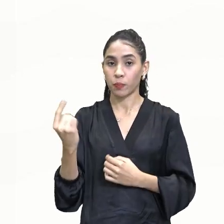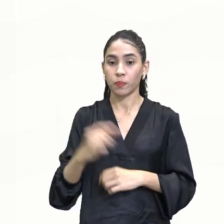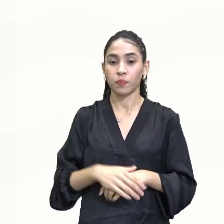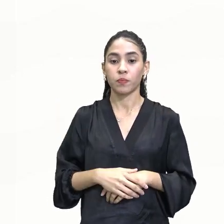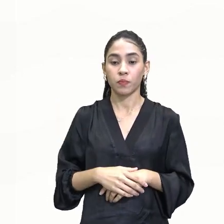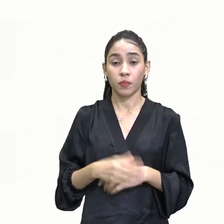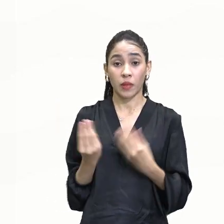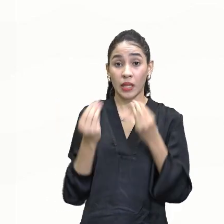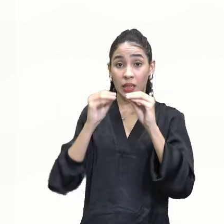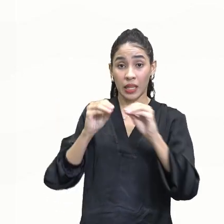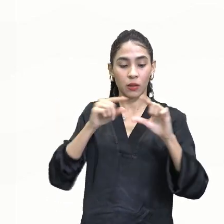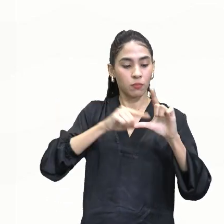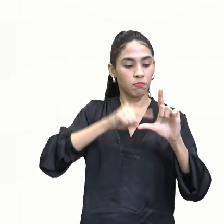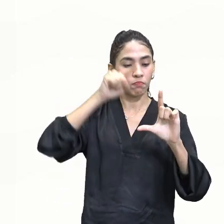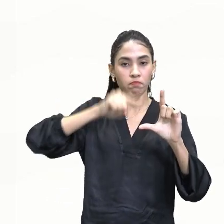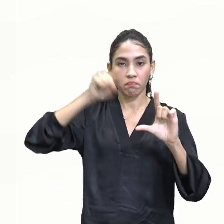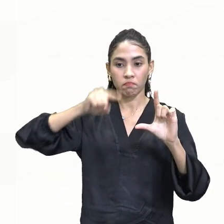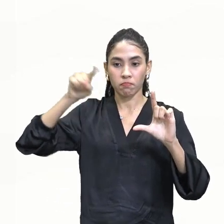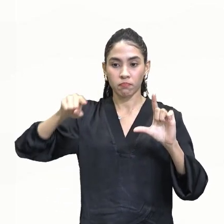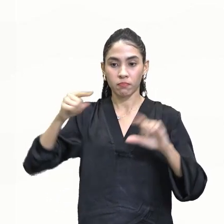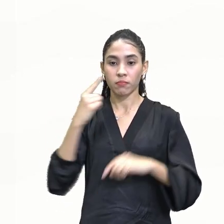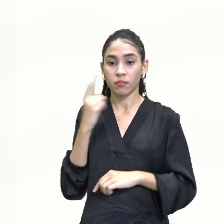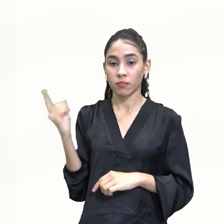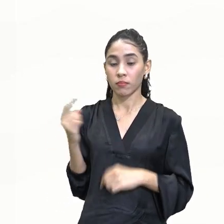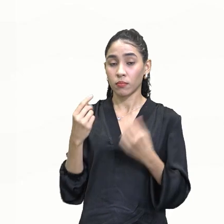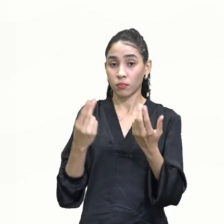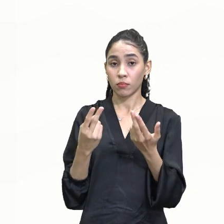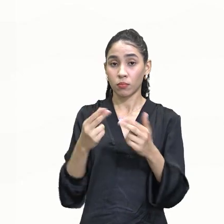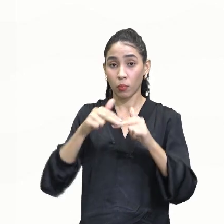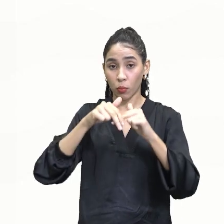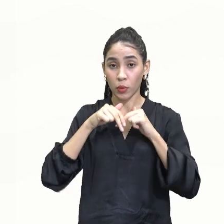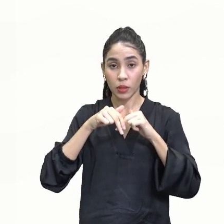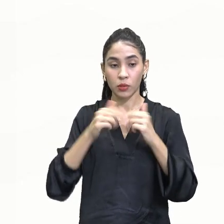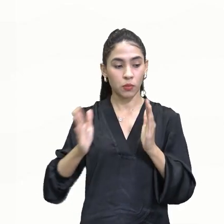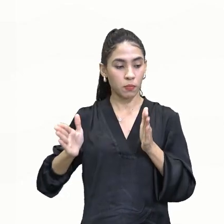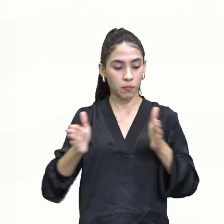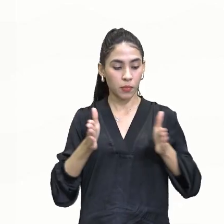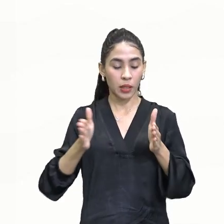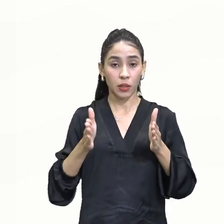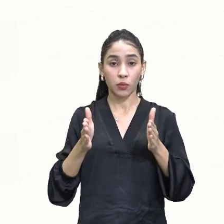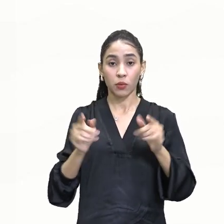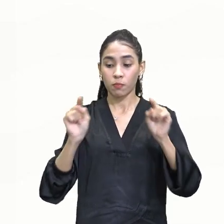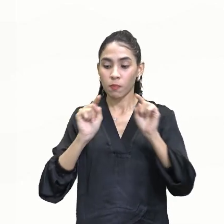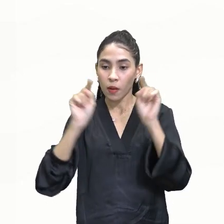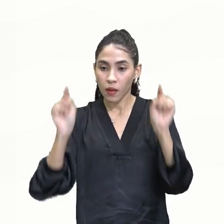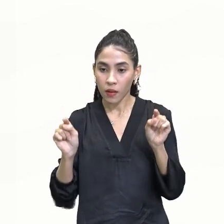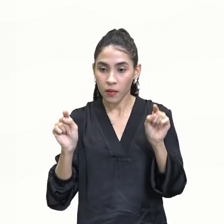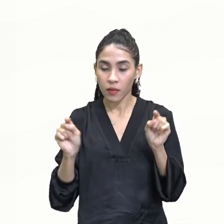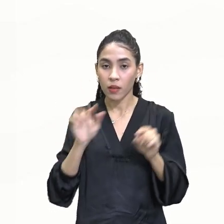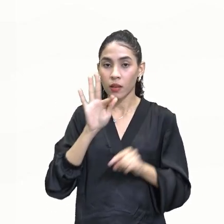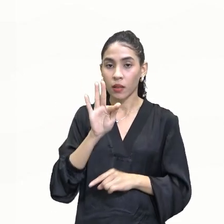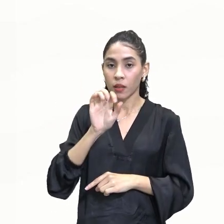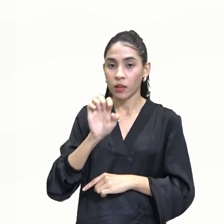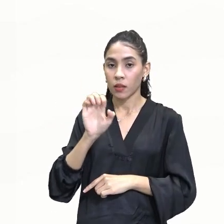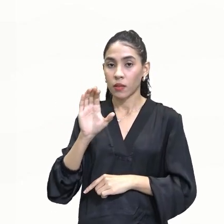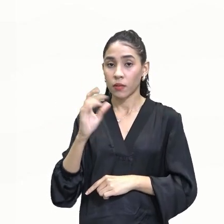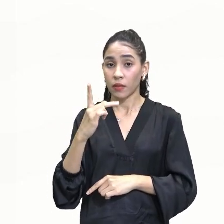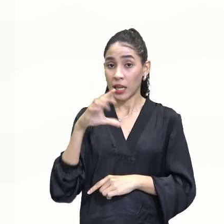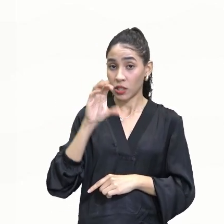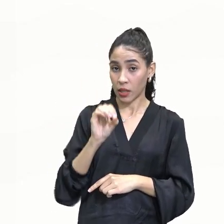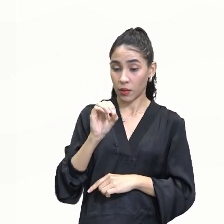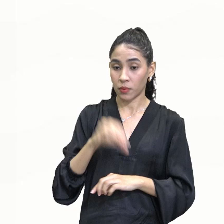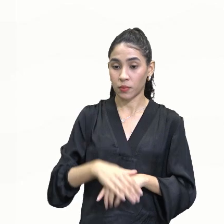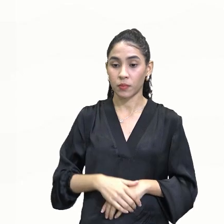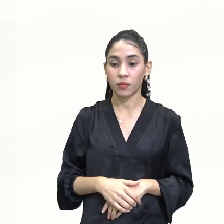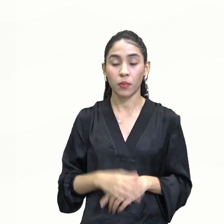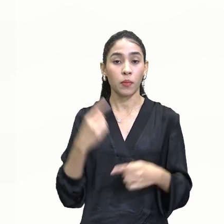estão inseridos, vão fazer parte. Então, é por isso que o nosso intervalo é fechado. Isso é um fato conhecido, não é?